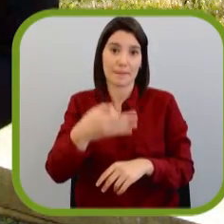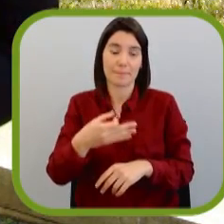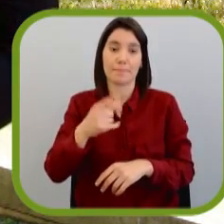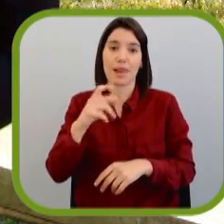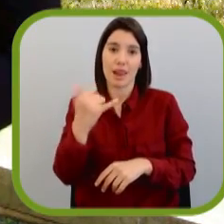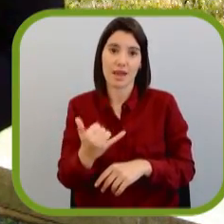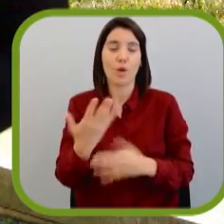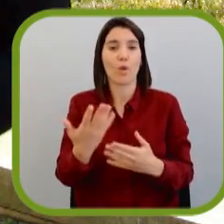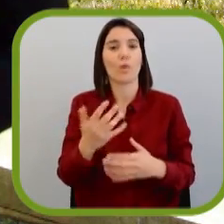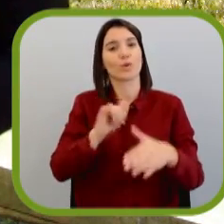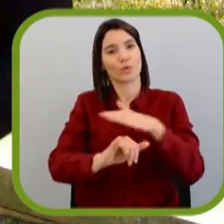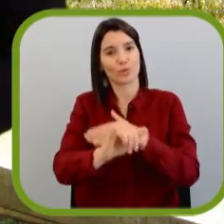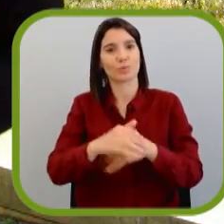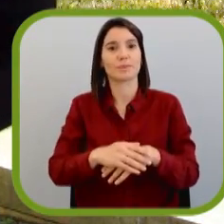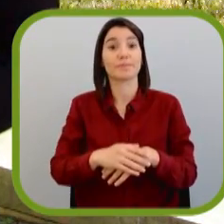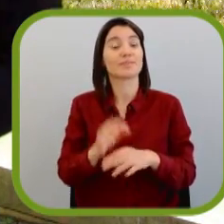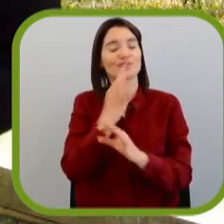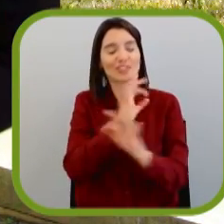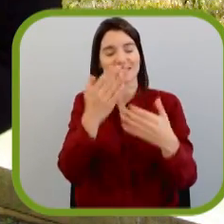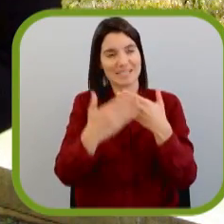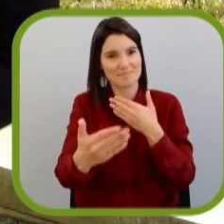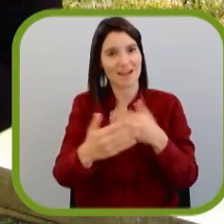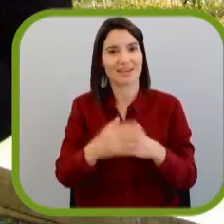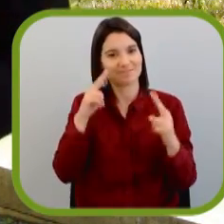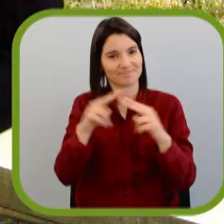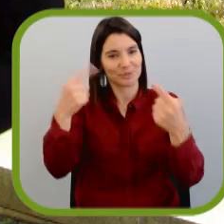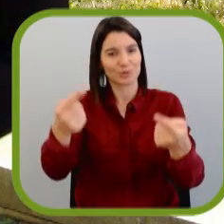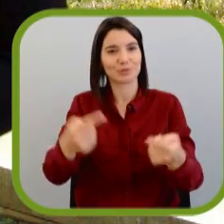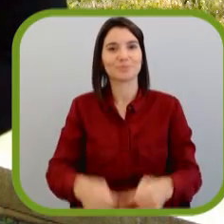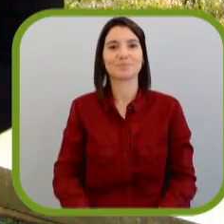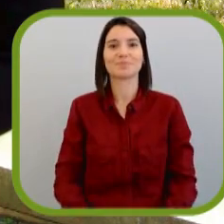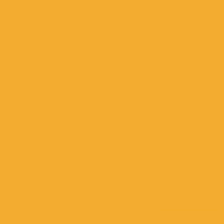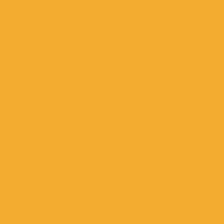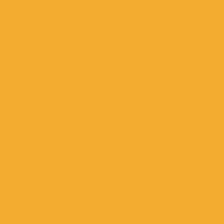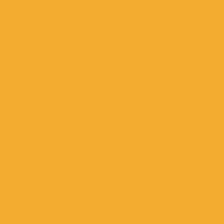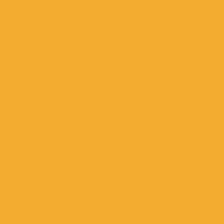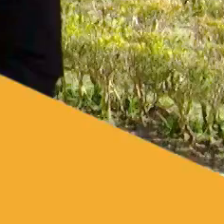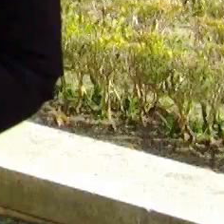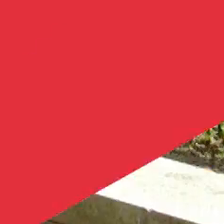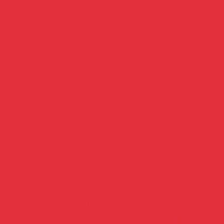acompanhar-nos na RTP Play ou no YouTube em A2ESCS. Tenham uma excelente semana. Até lá!